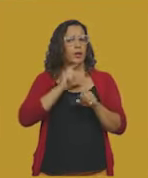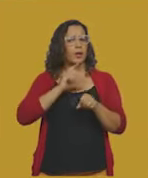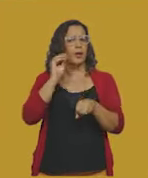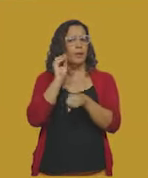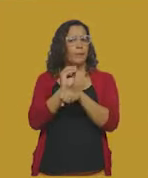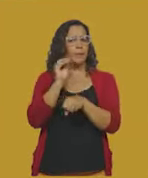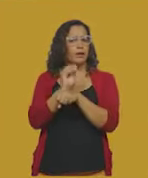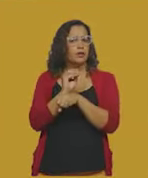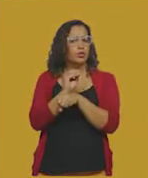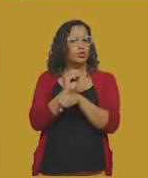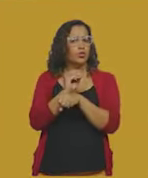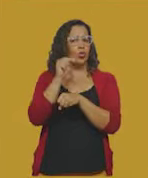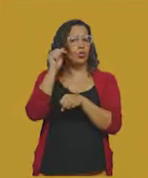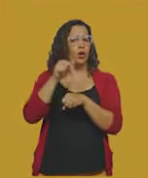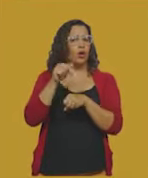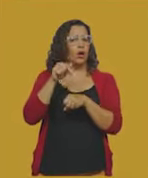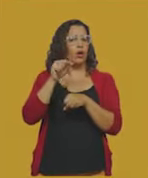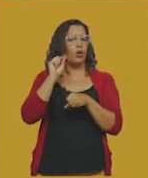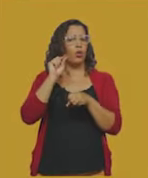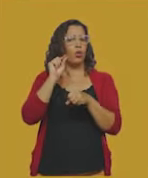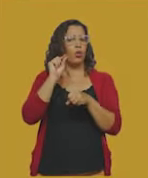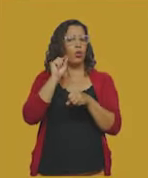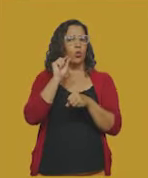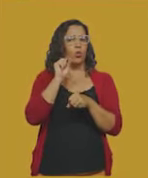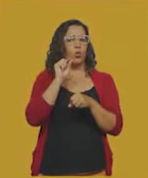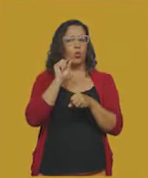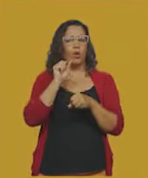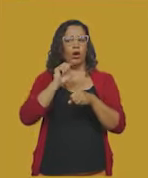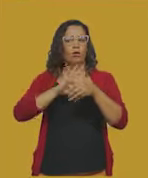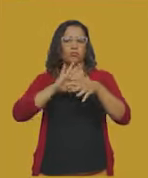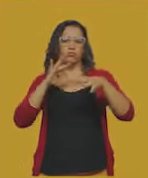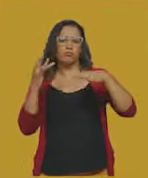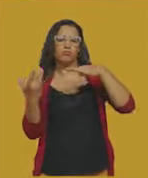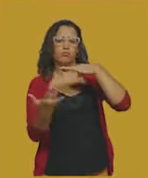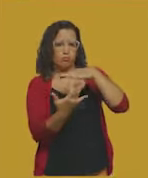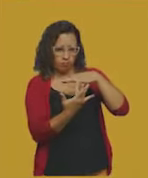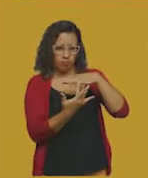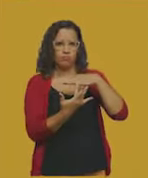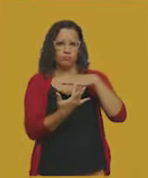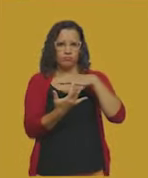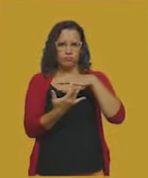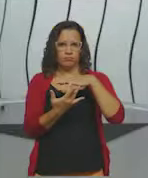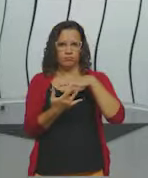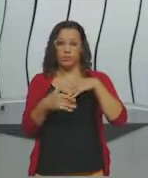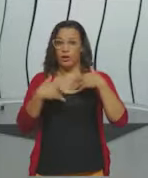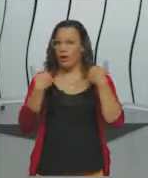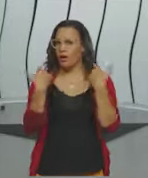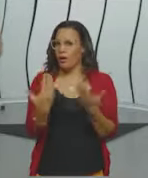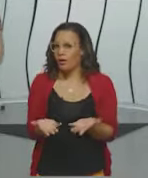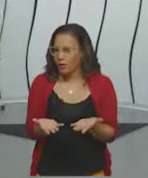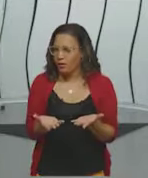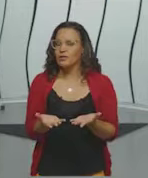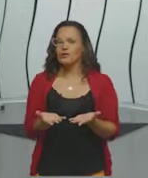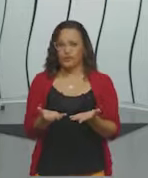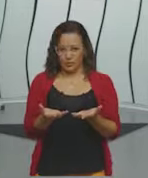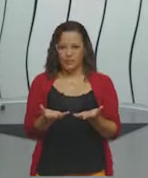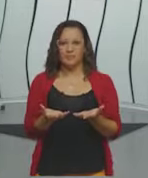pessoas engajadas no ambiente digital. Olha só então, nós